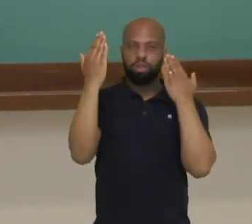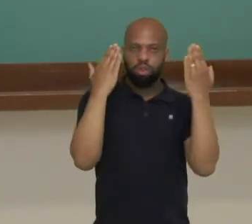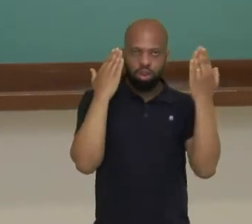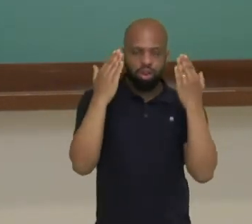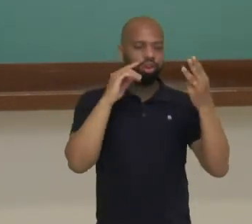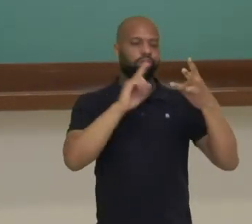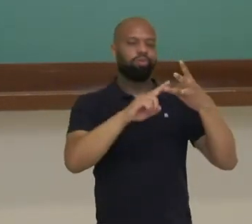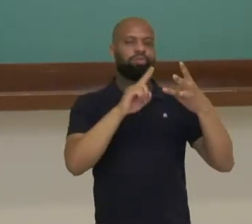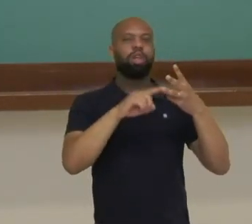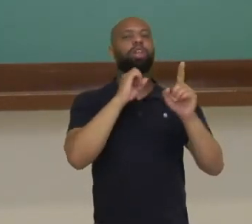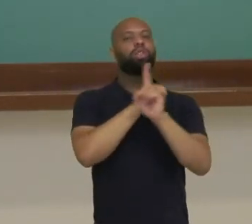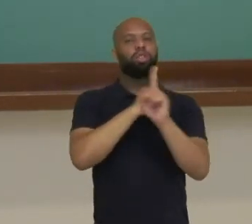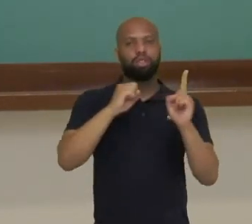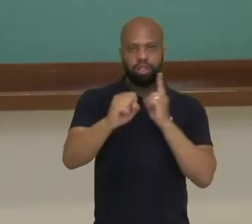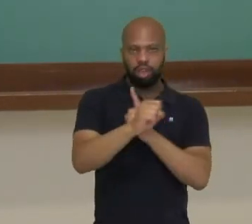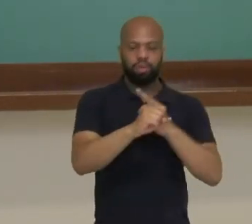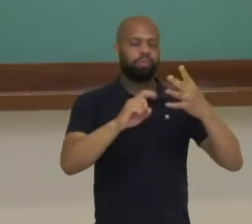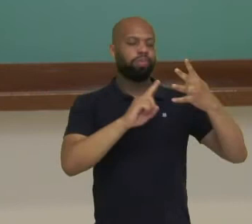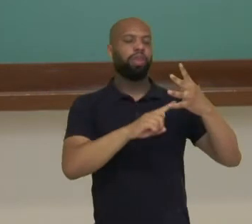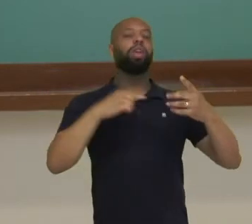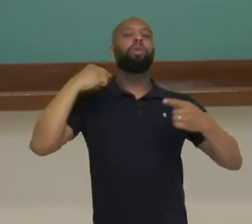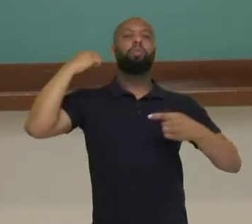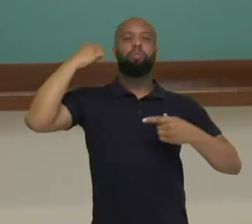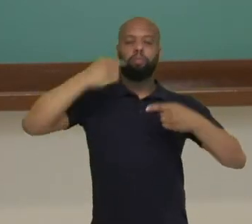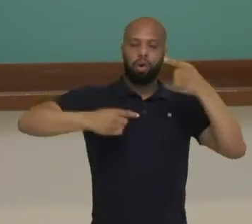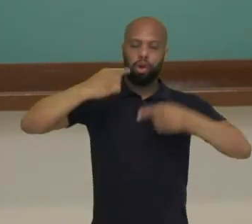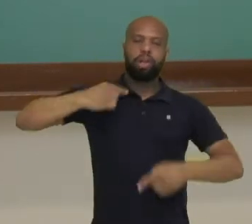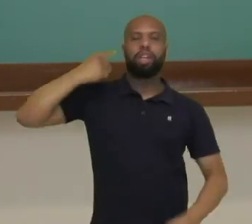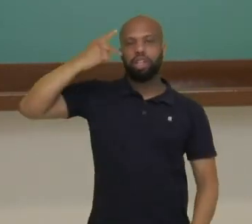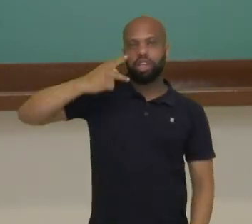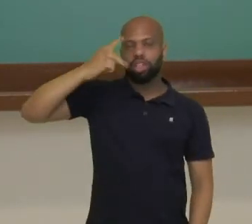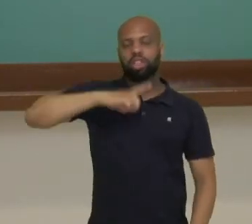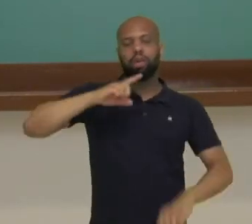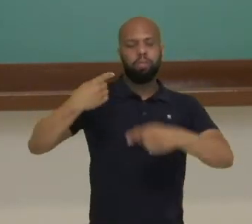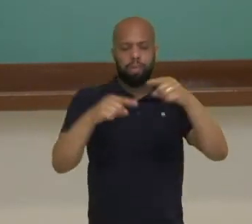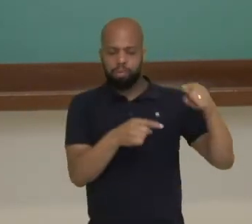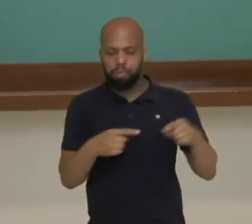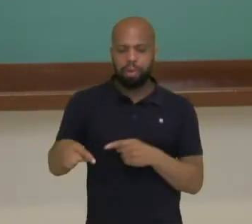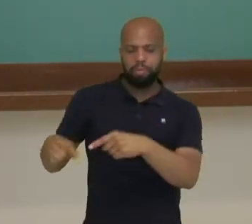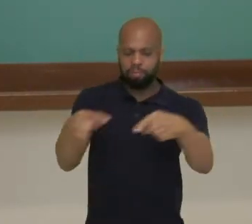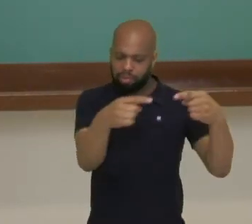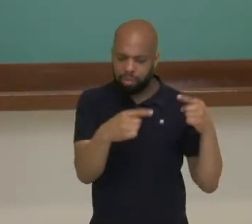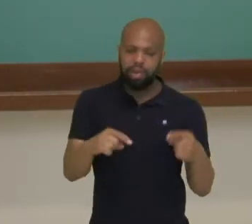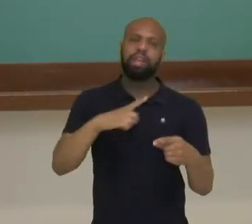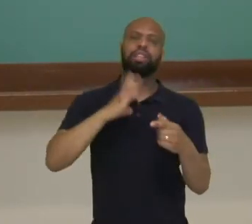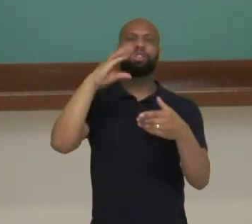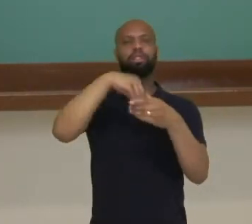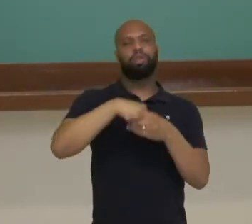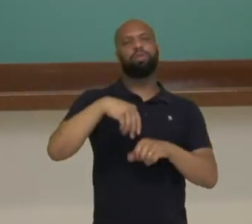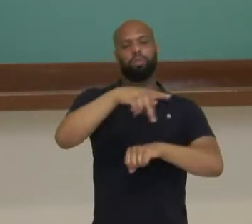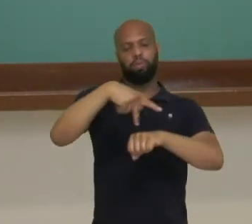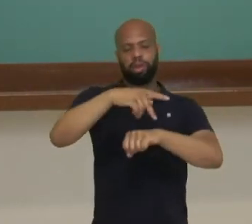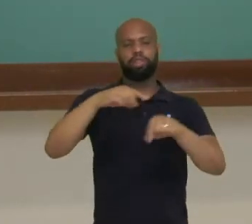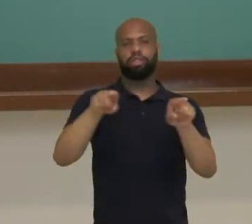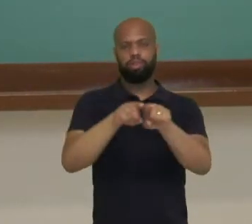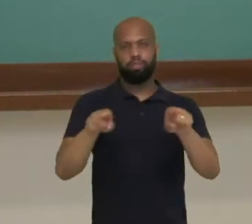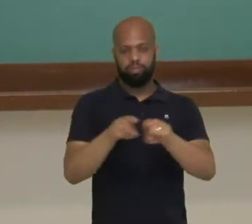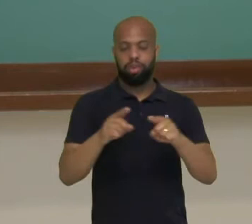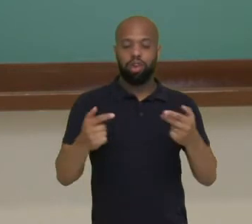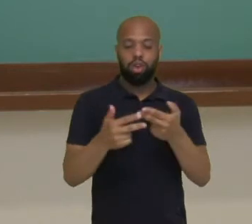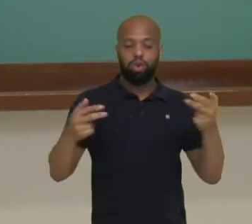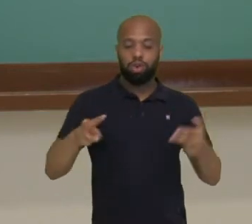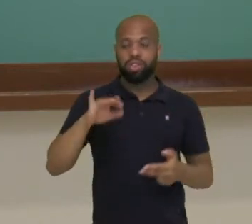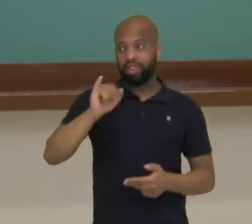psicológicas, questões sociais, políticas, que devem ser muito debatidas dentro do nosso país, Não são medidas que vão